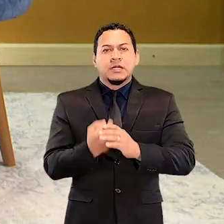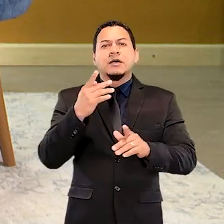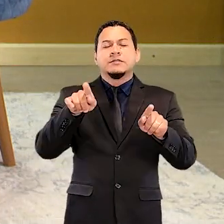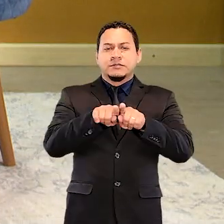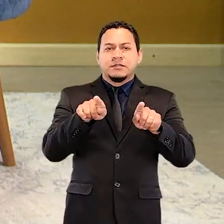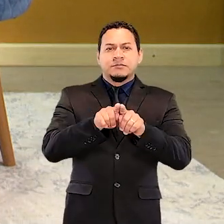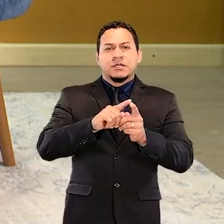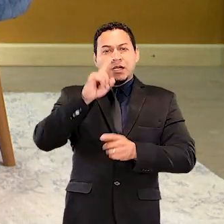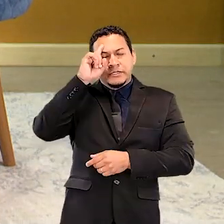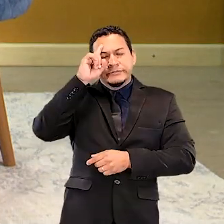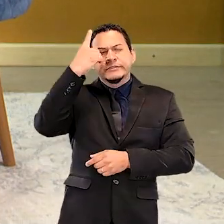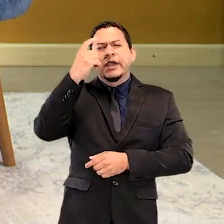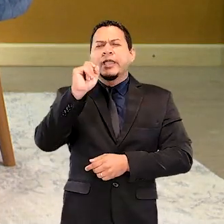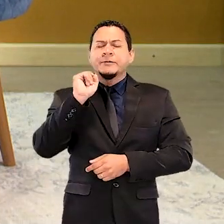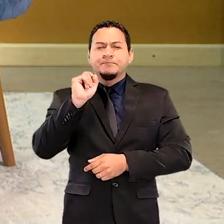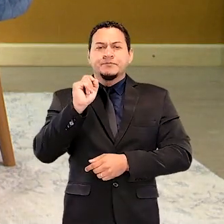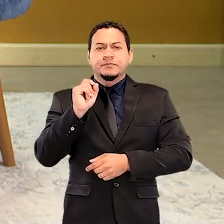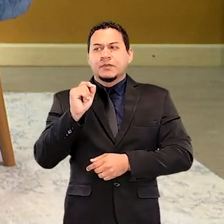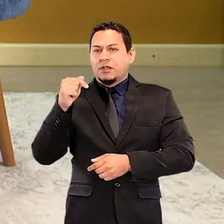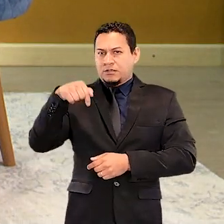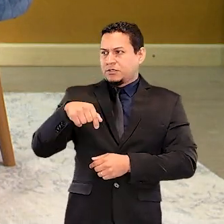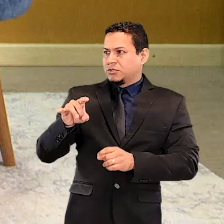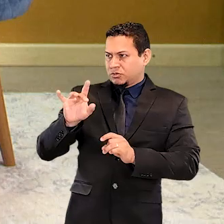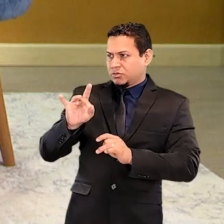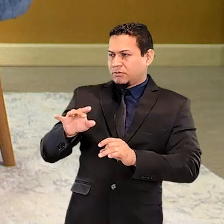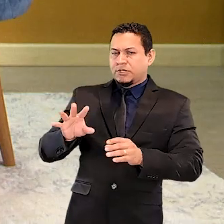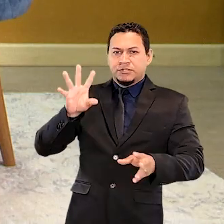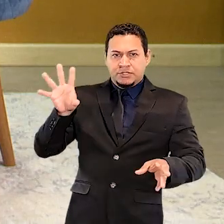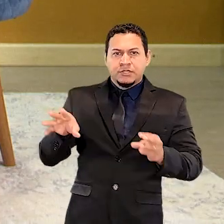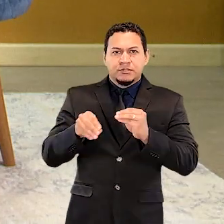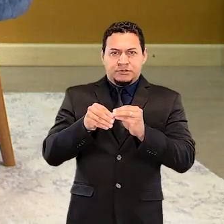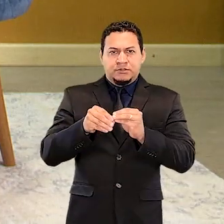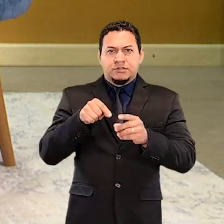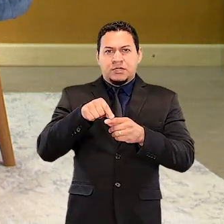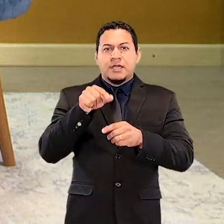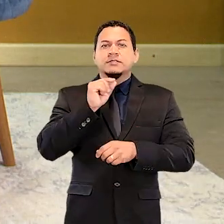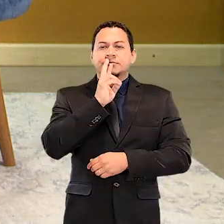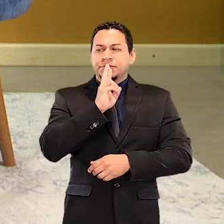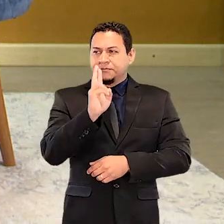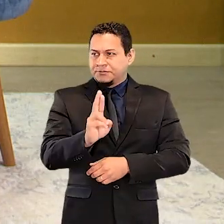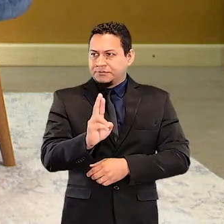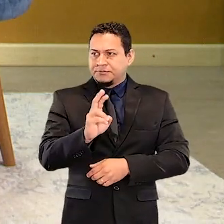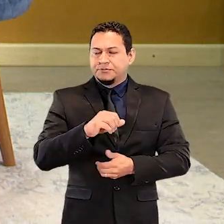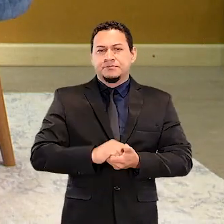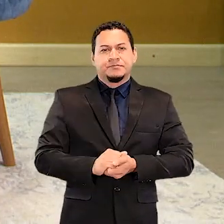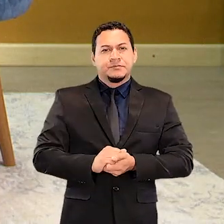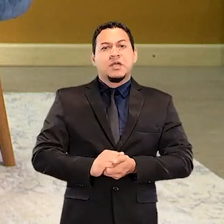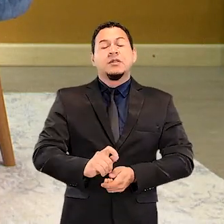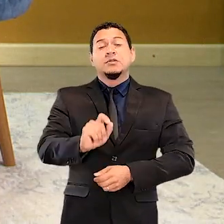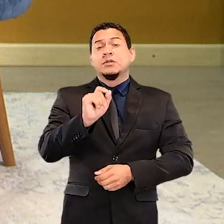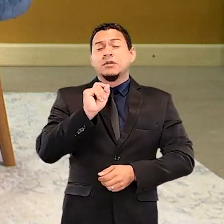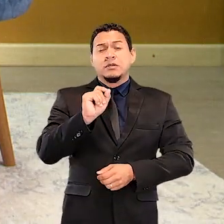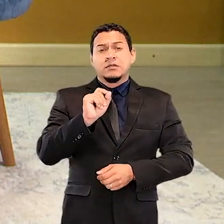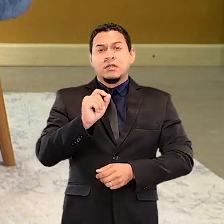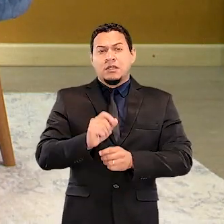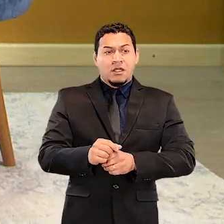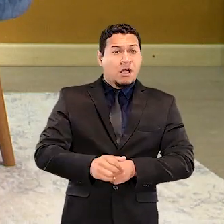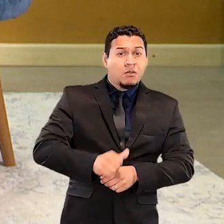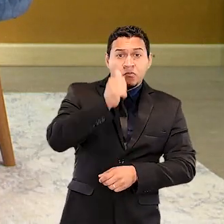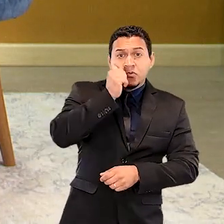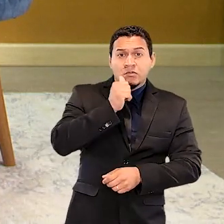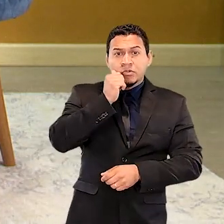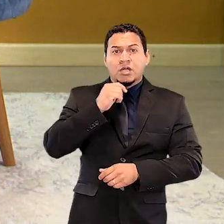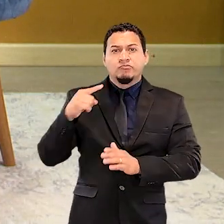também a ideia, e aqui só para a gente fechar essa resposta, de que as mulheres